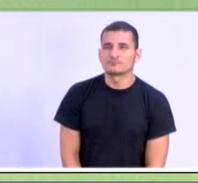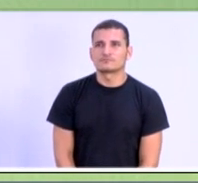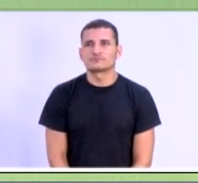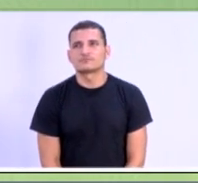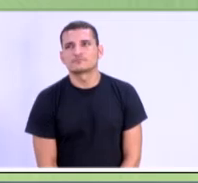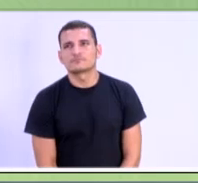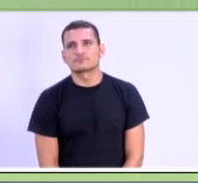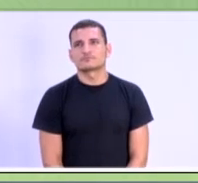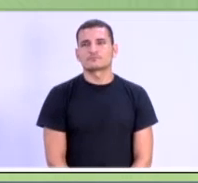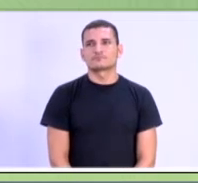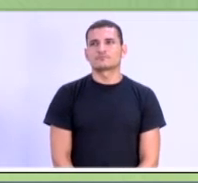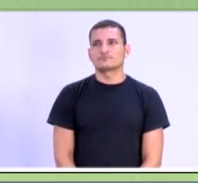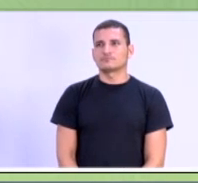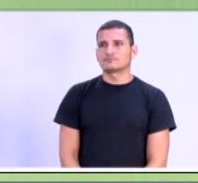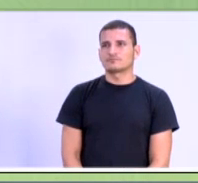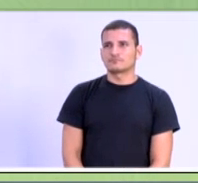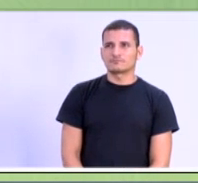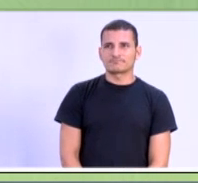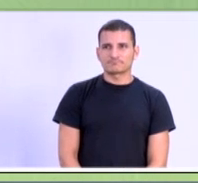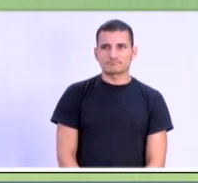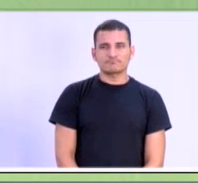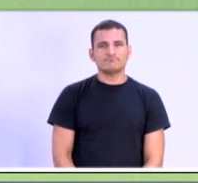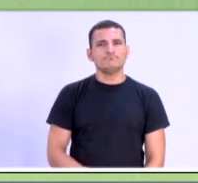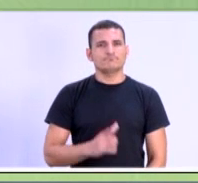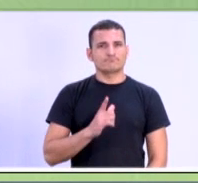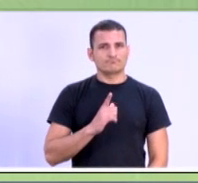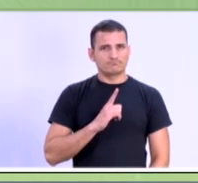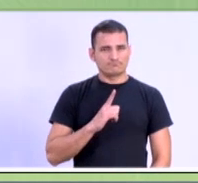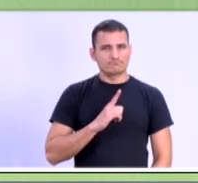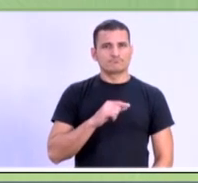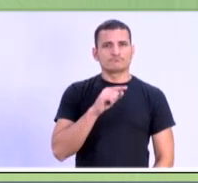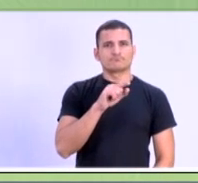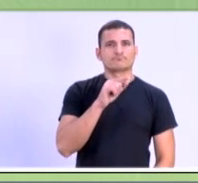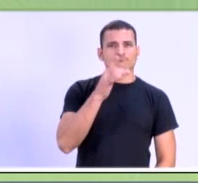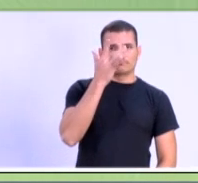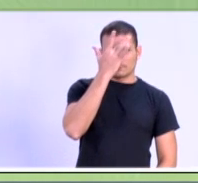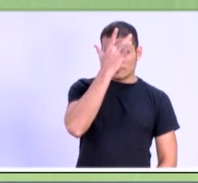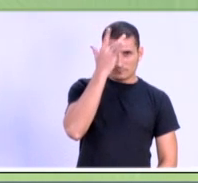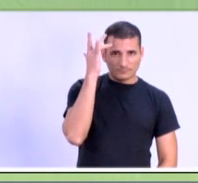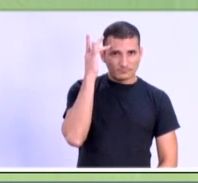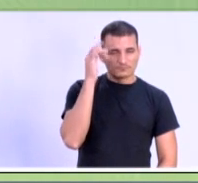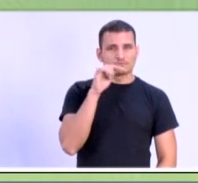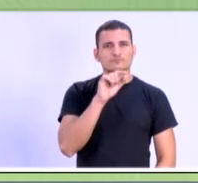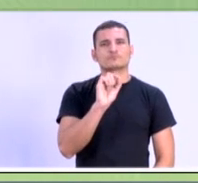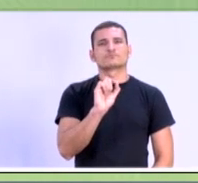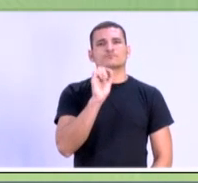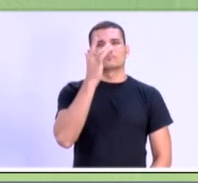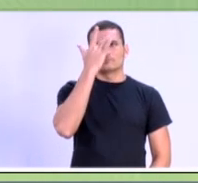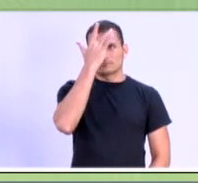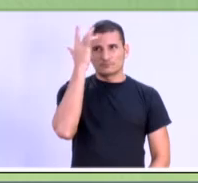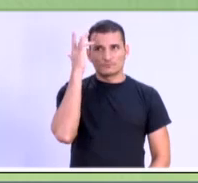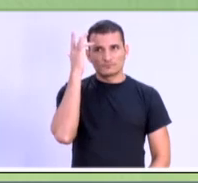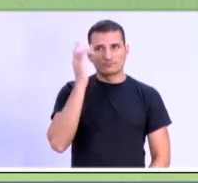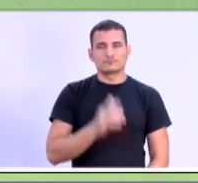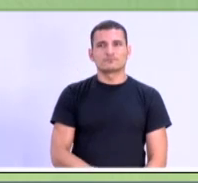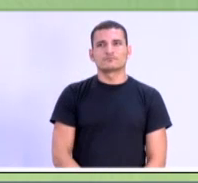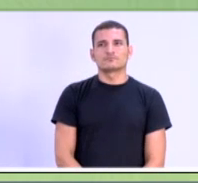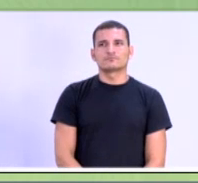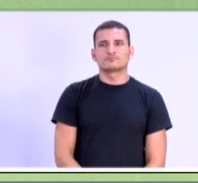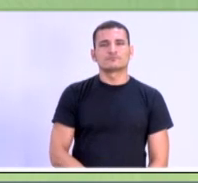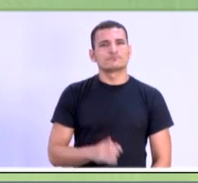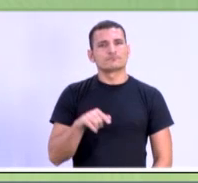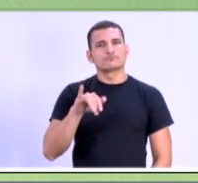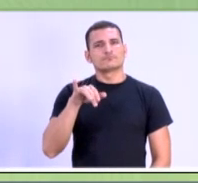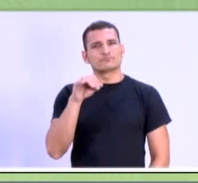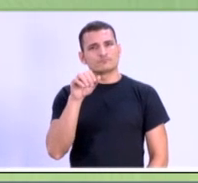Para deixar clara essa diferença, né? Nós temos aqui a classe pessoa. O que seria a ideia? O que seria uma pessoa? E a pessoa do mundo real. O João é